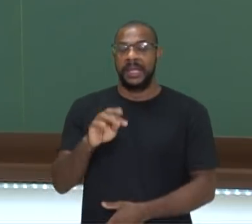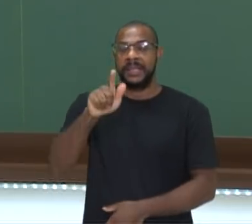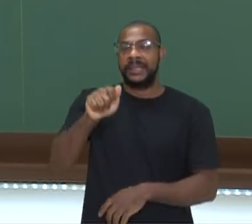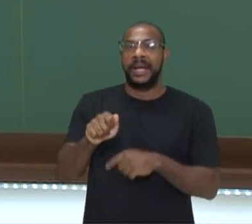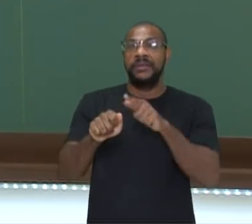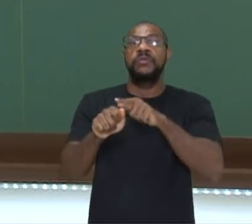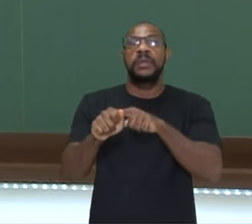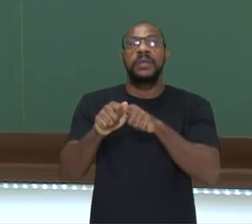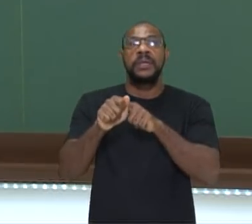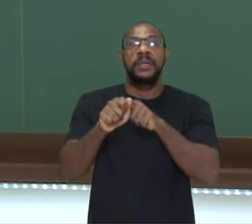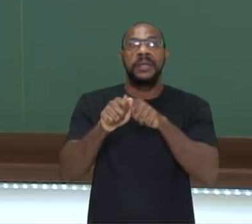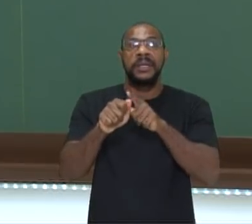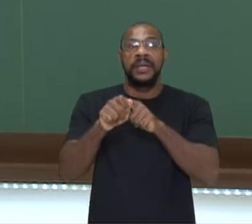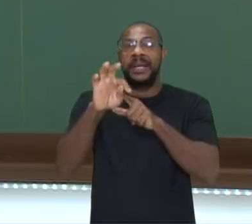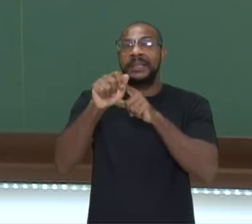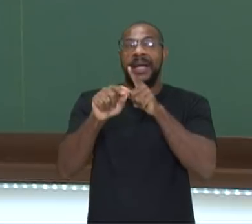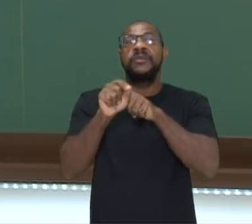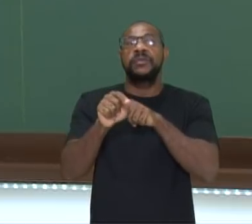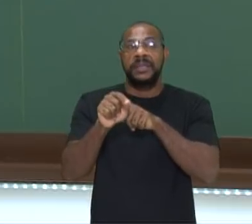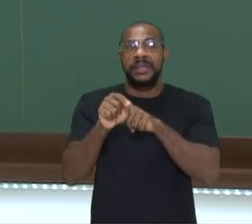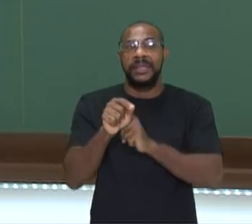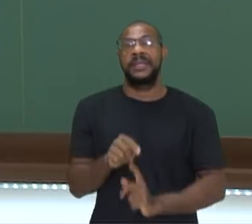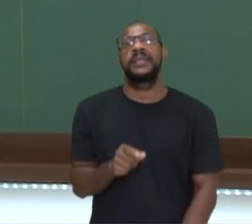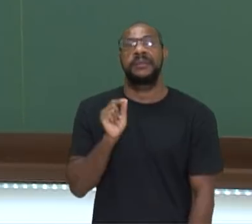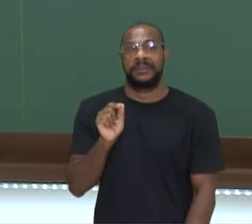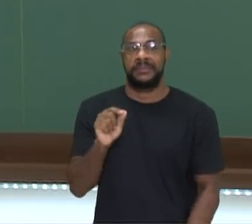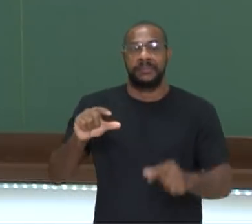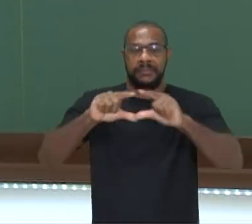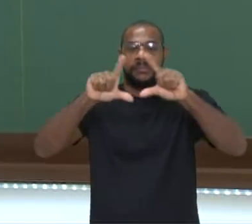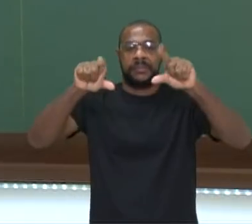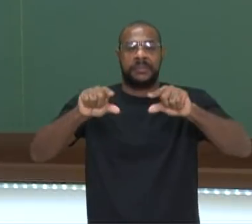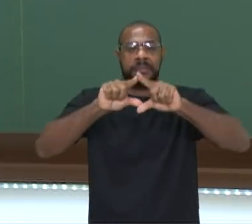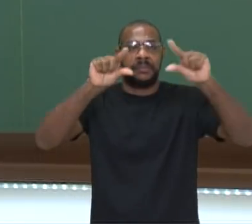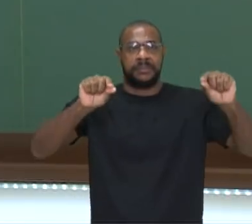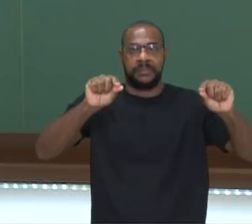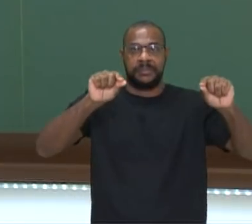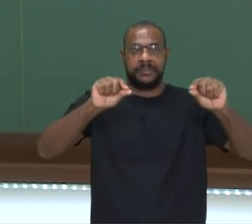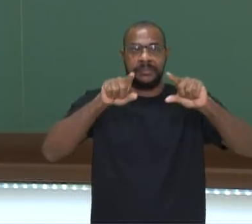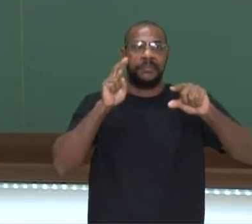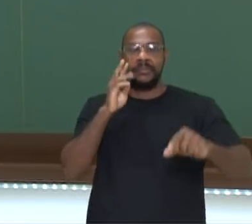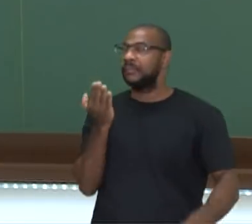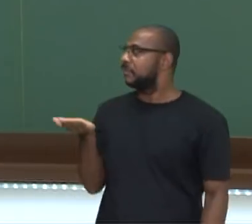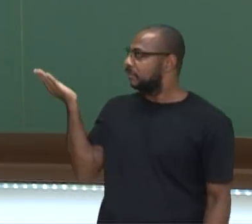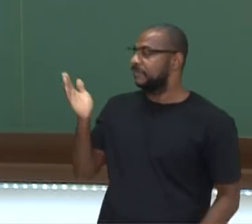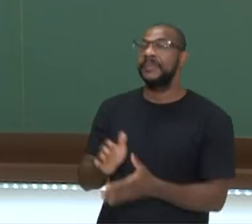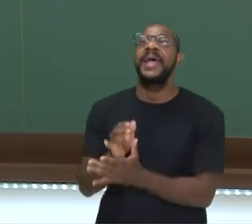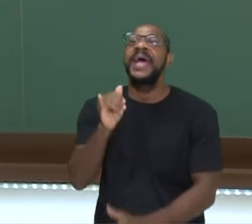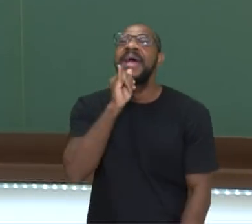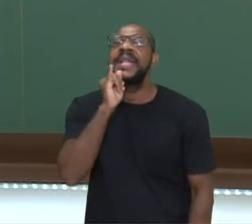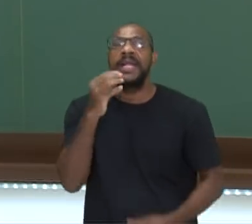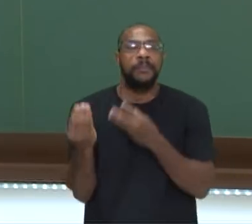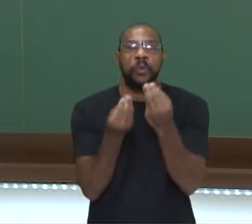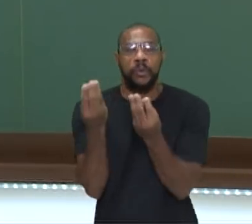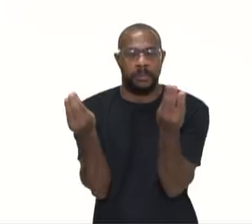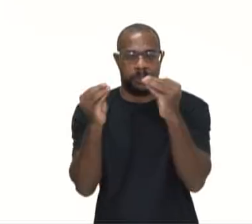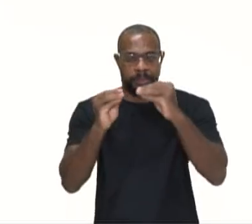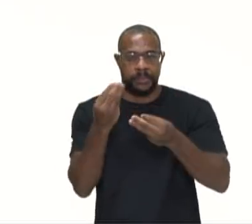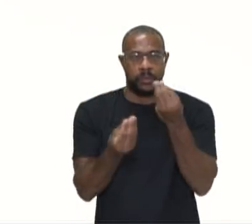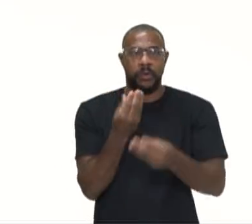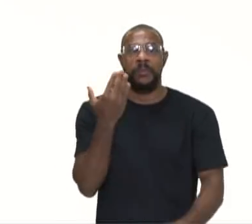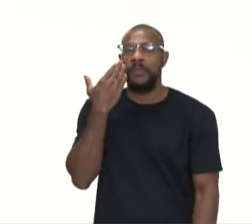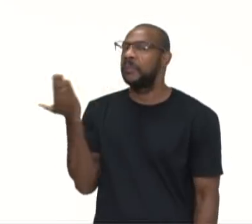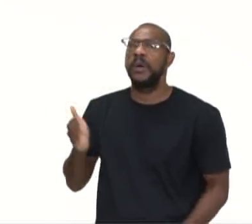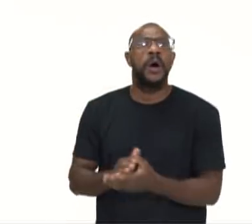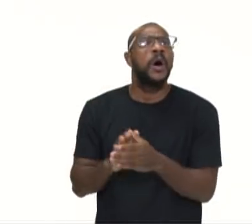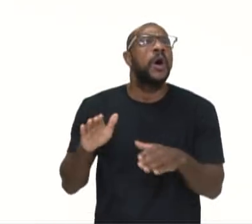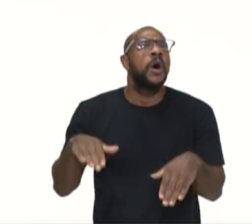representado nesta fórmula aqui, na forma decimal. Então vamos ver aqui um exemplo de aplicação. Qual o